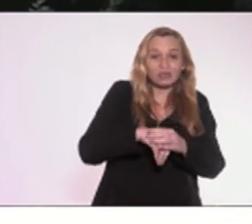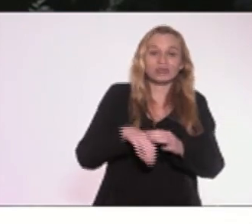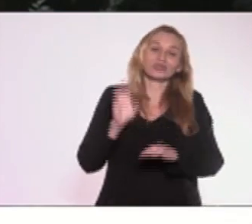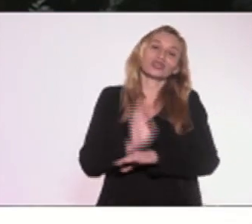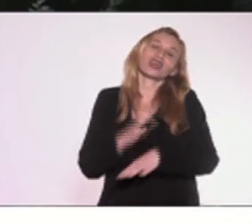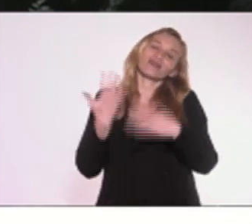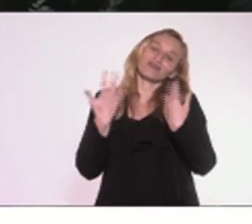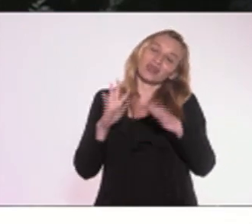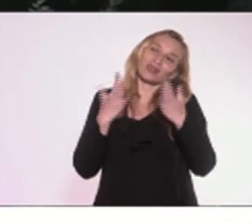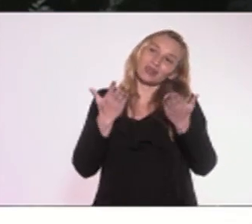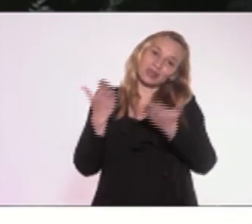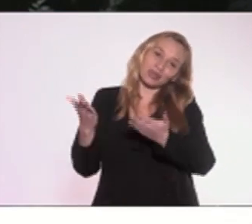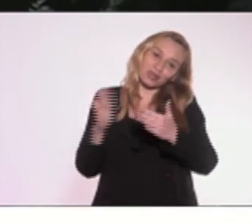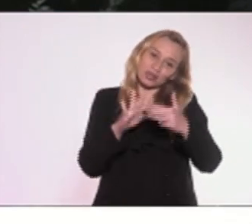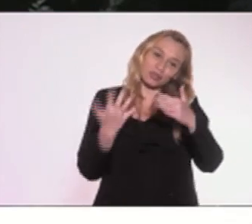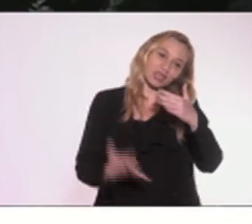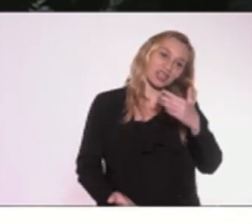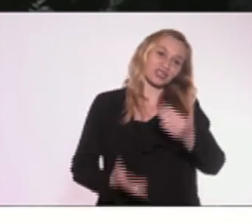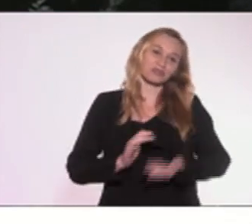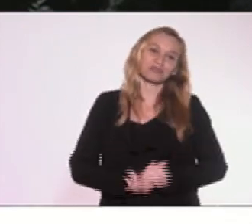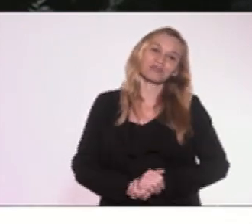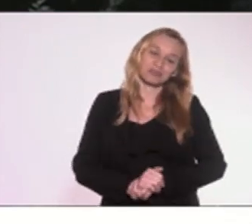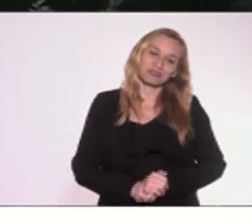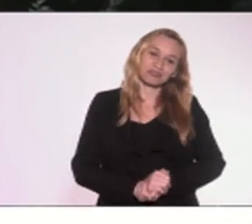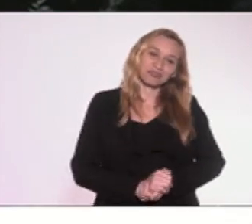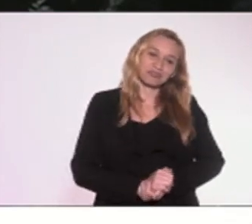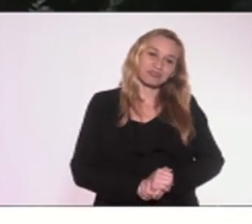obrigado, parabéns pela sua homenagem.